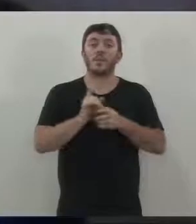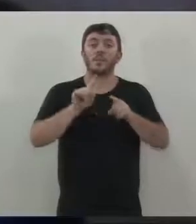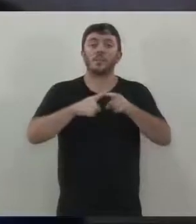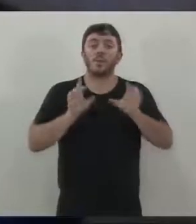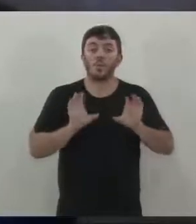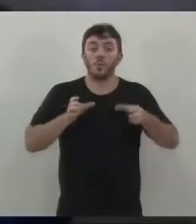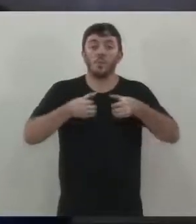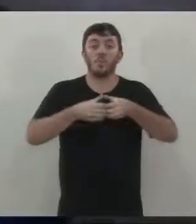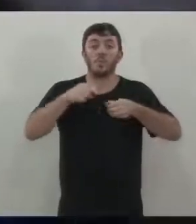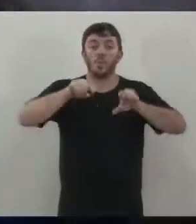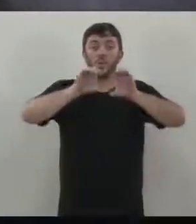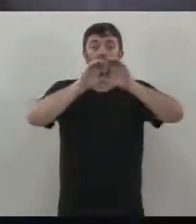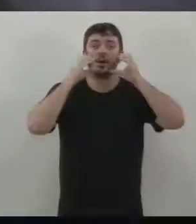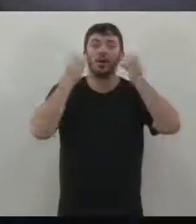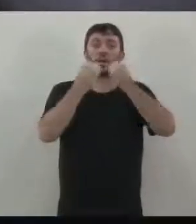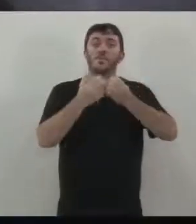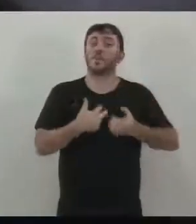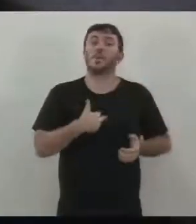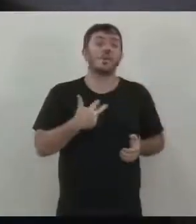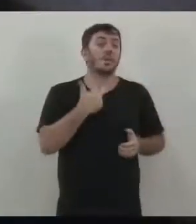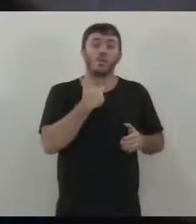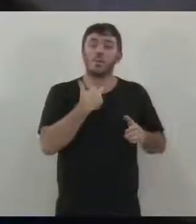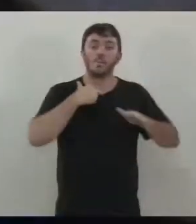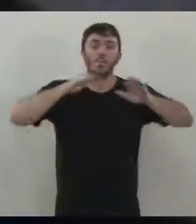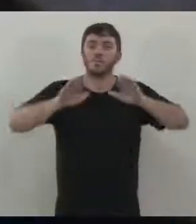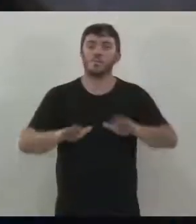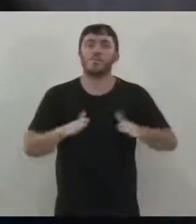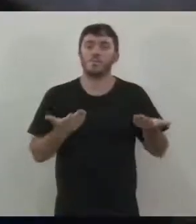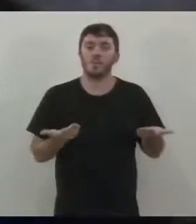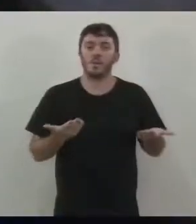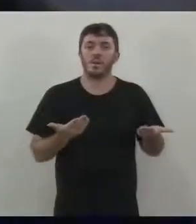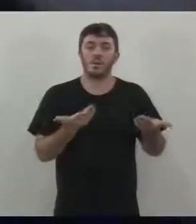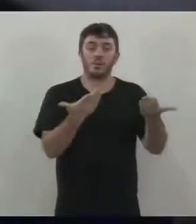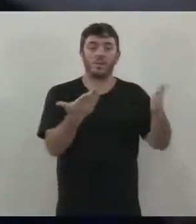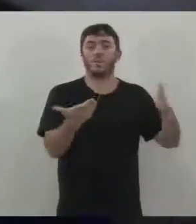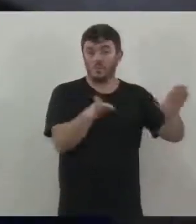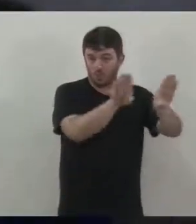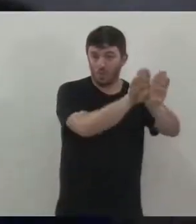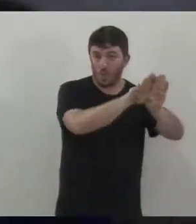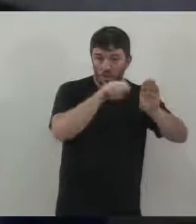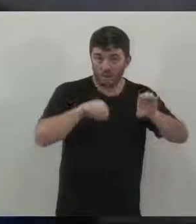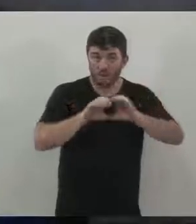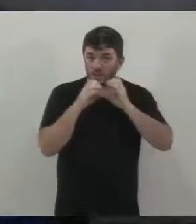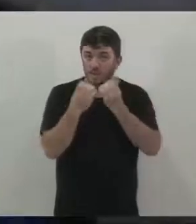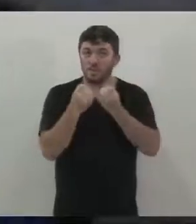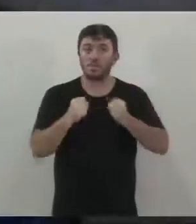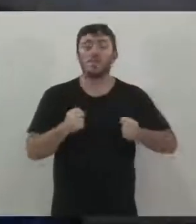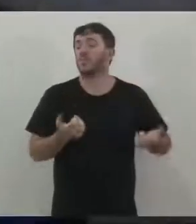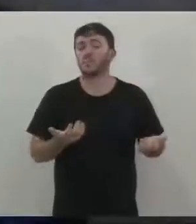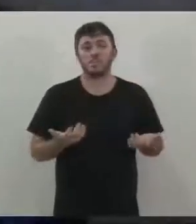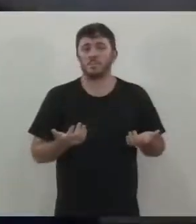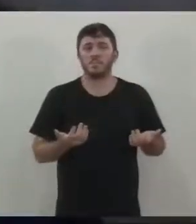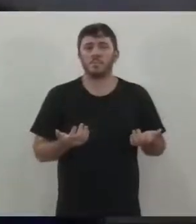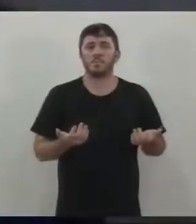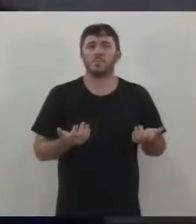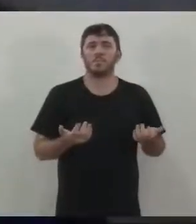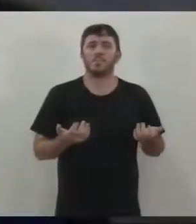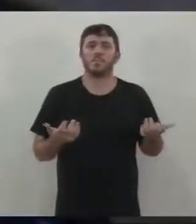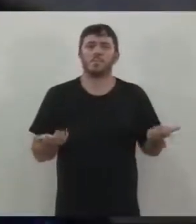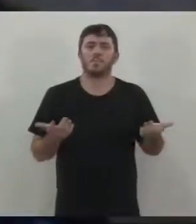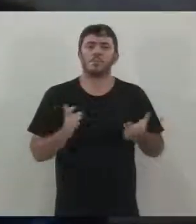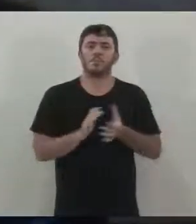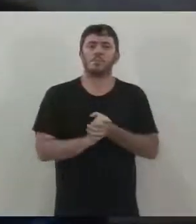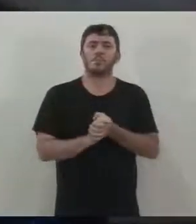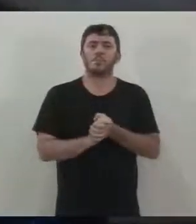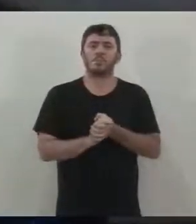podem parar. Ou então a gente fecha a Câmara, no período eleitoral, 6 meses antes, 3 meses antes, dependendo, e vamos todo mundo ficar em casa.